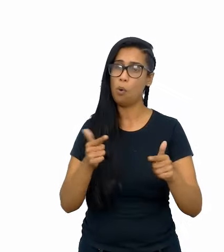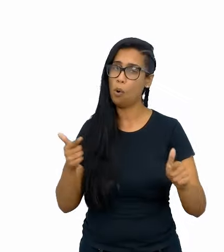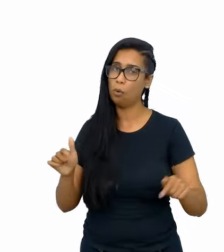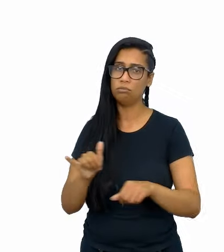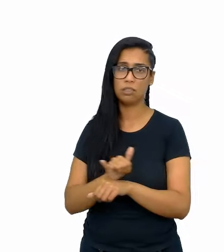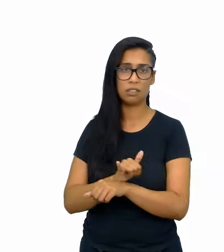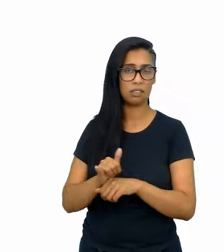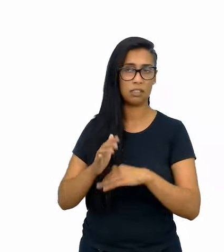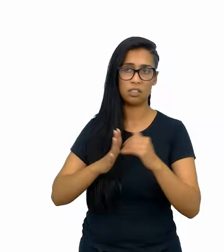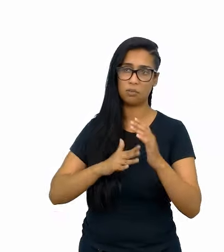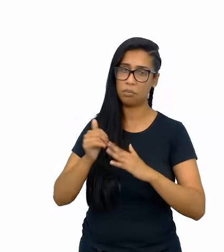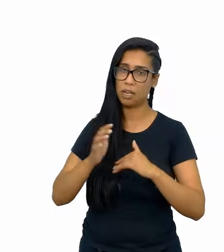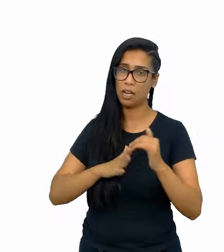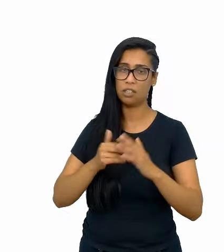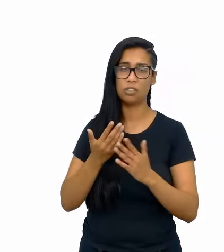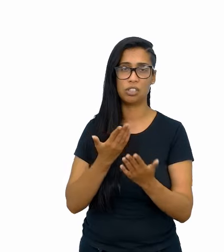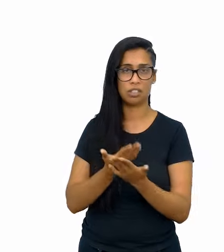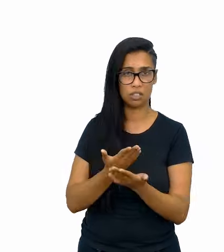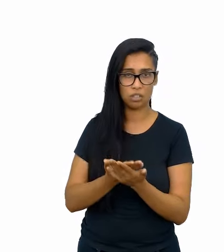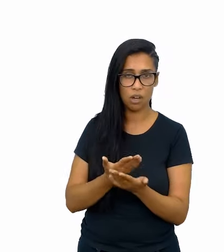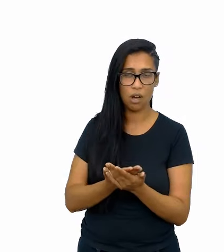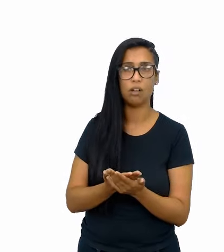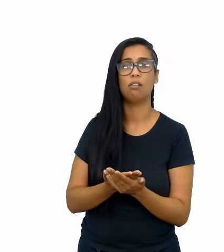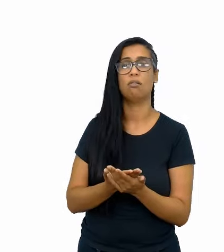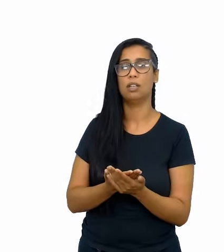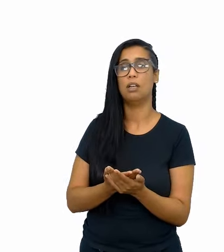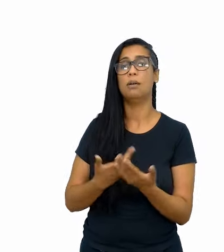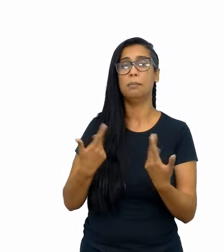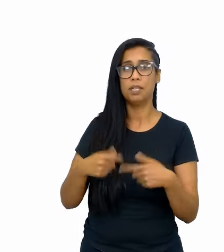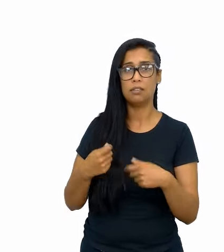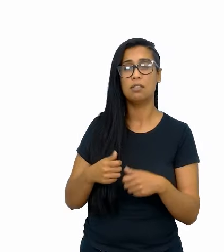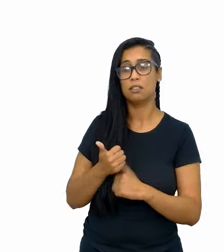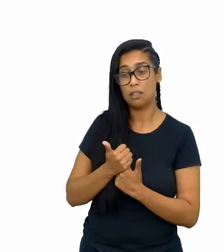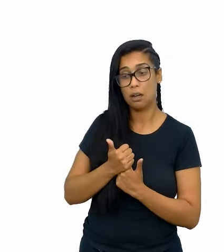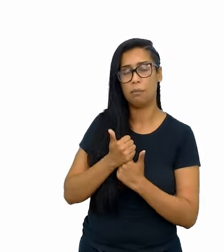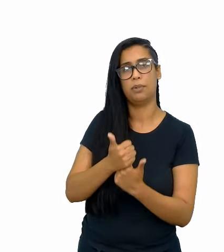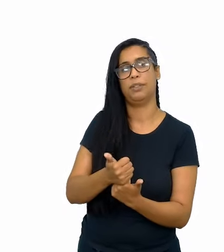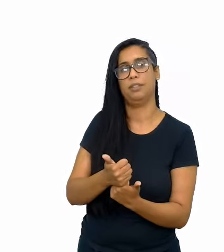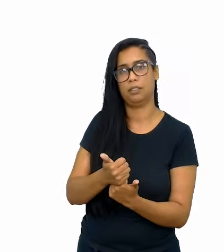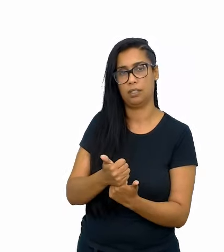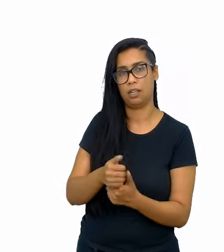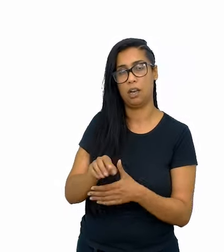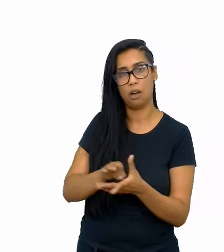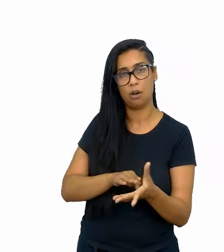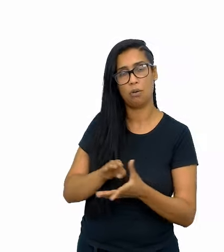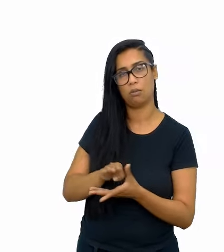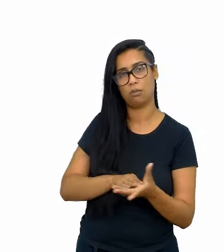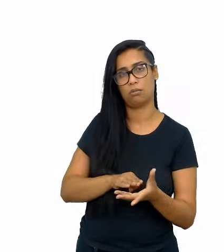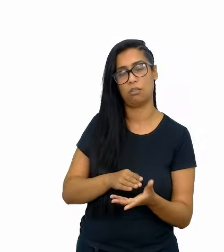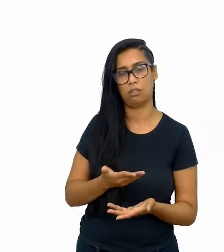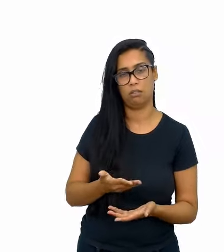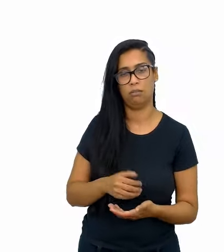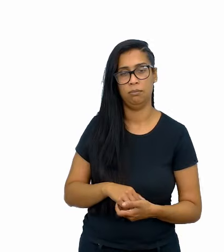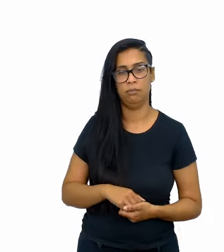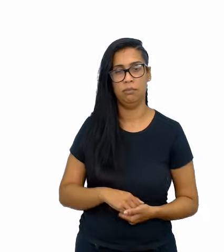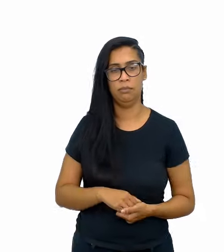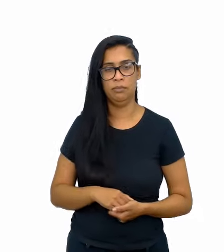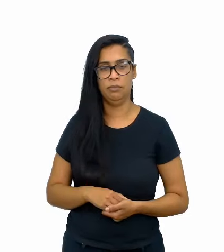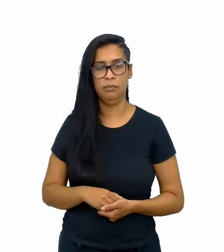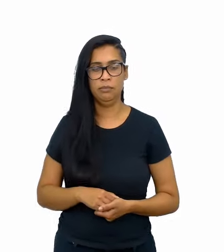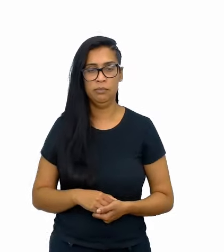também tenham aí na escola, sempre tornando aí as situações de aprendizagem cada vez